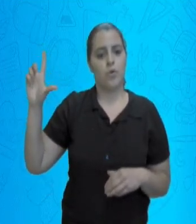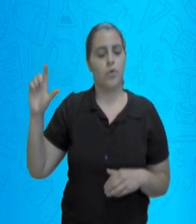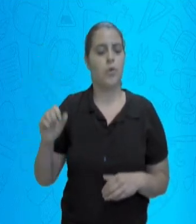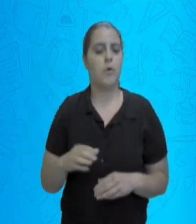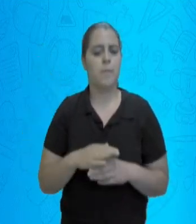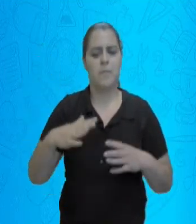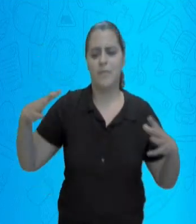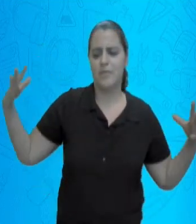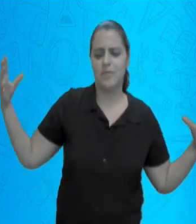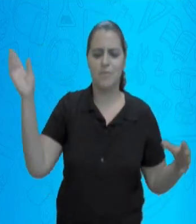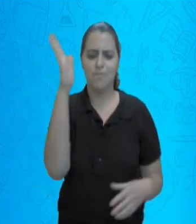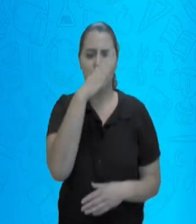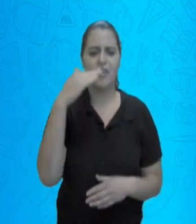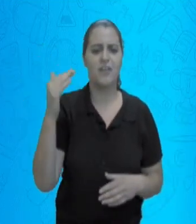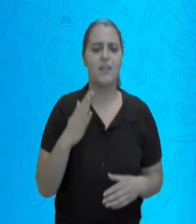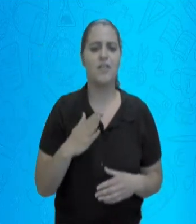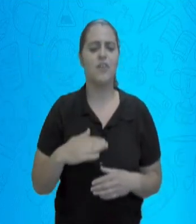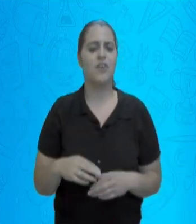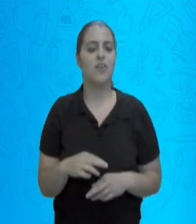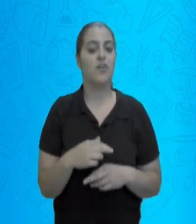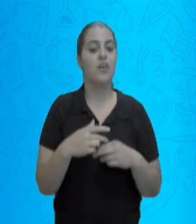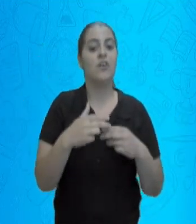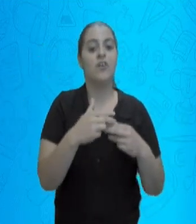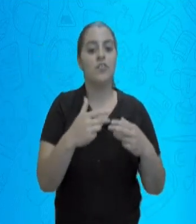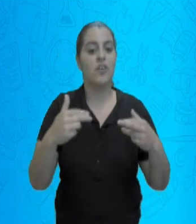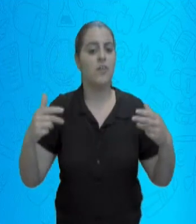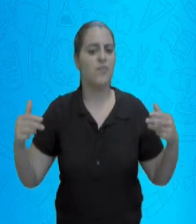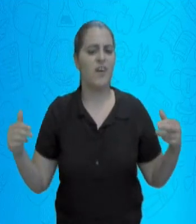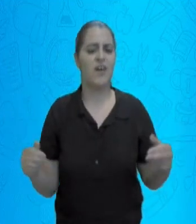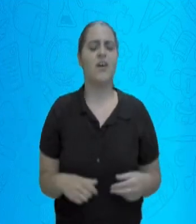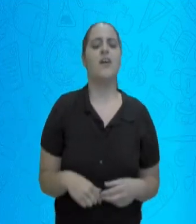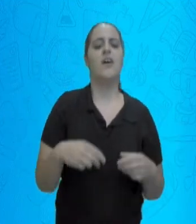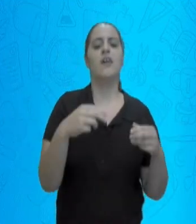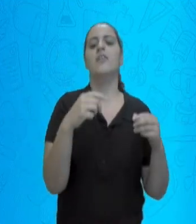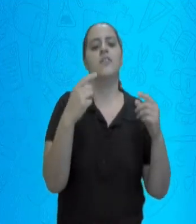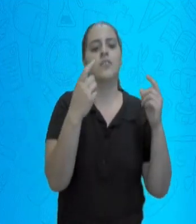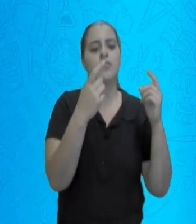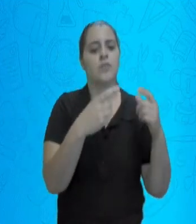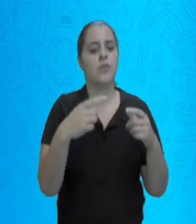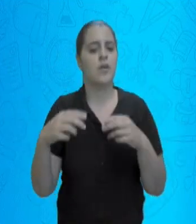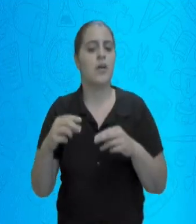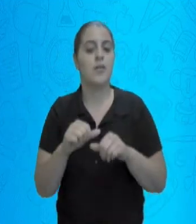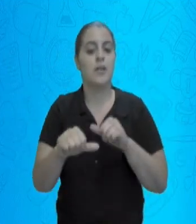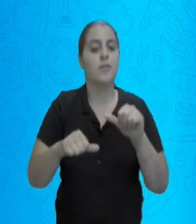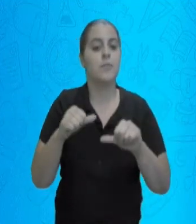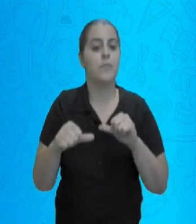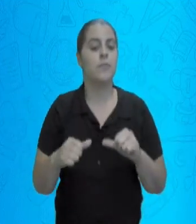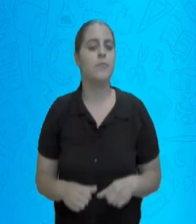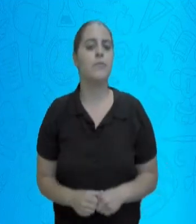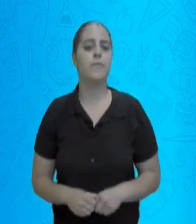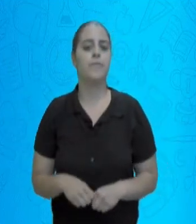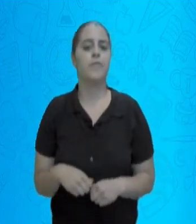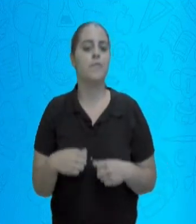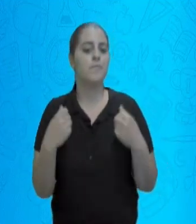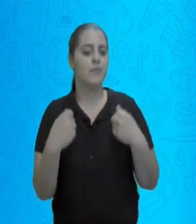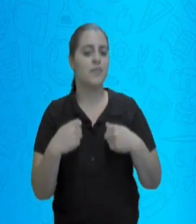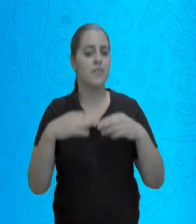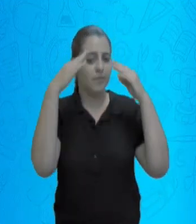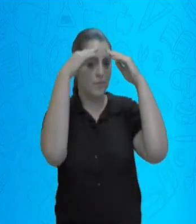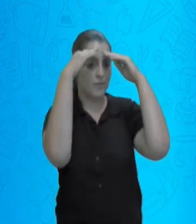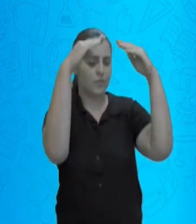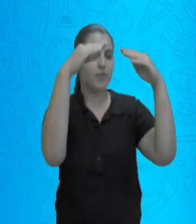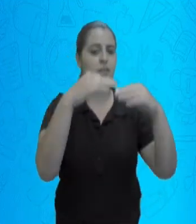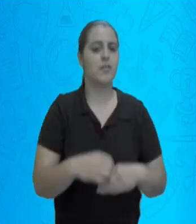e que tem muita diversidade. Diversidade quer dizer várias coisas diferentes. Então a gente precisa